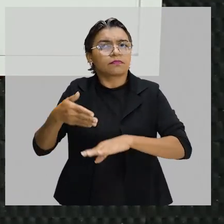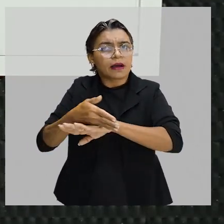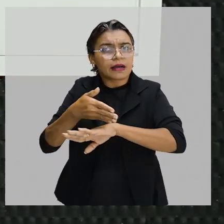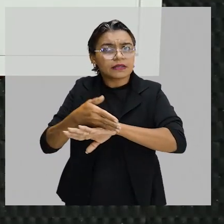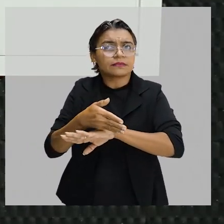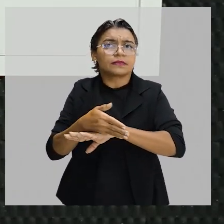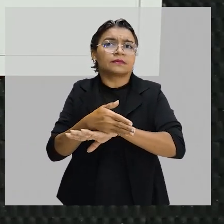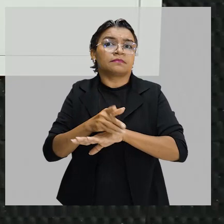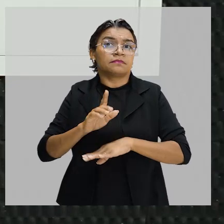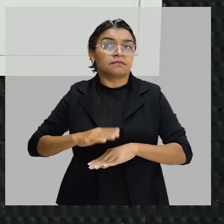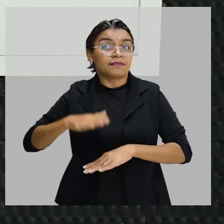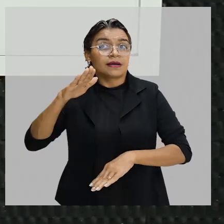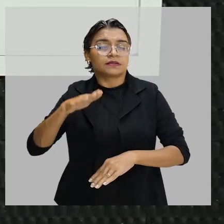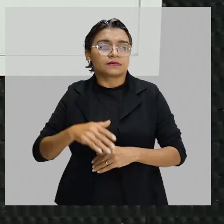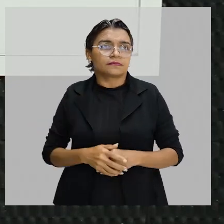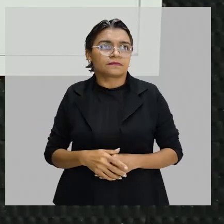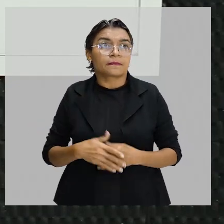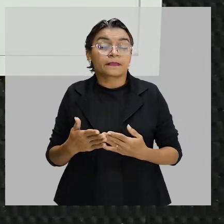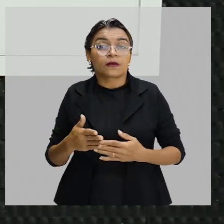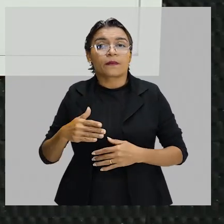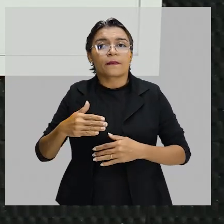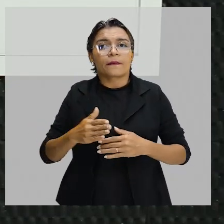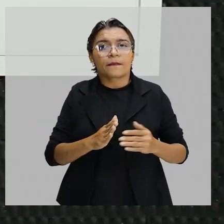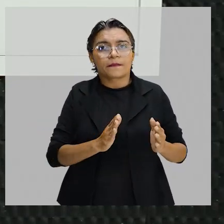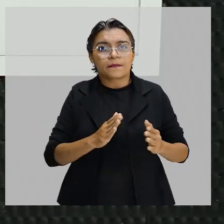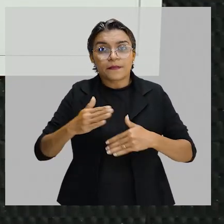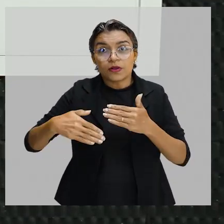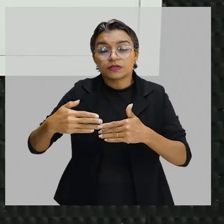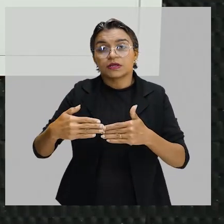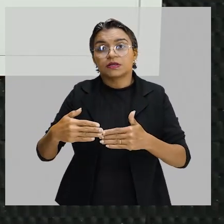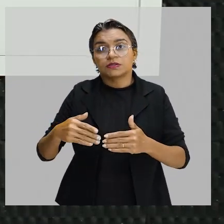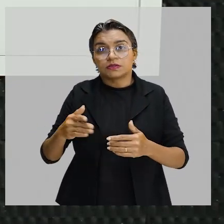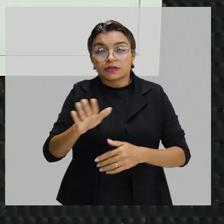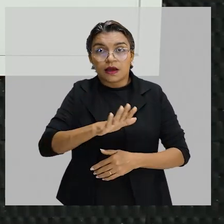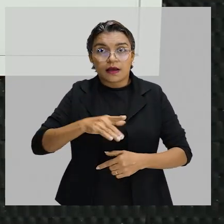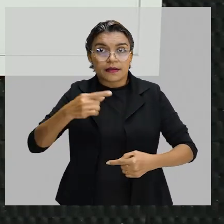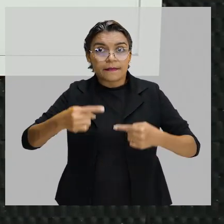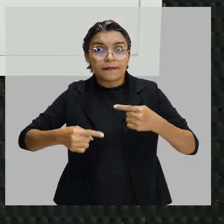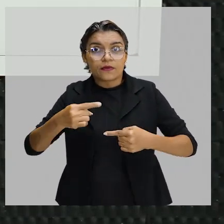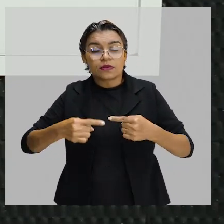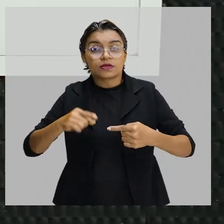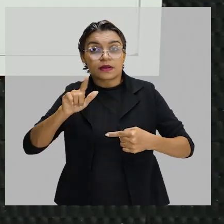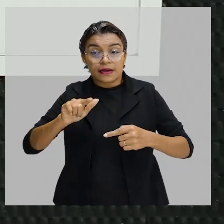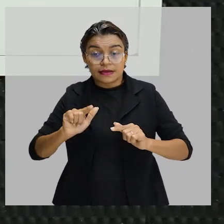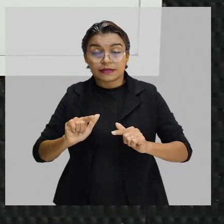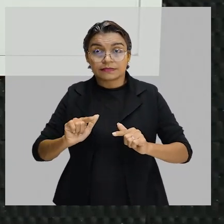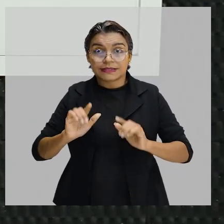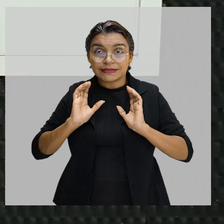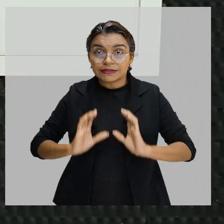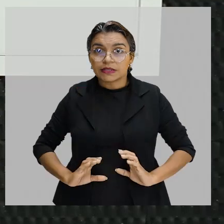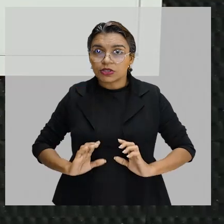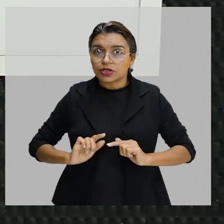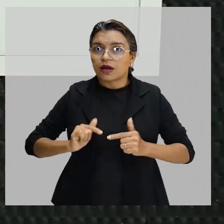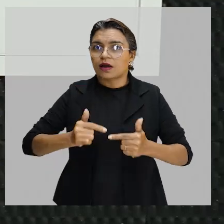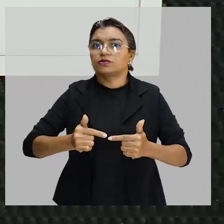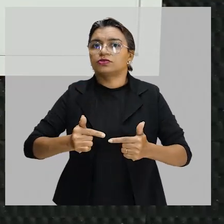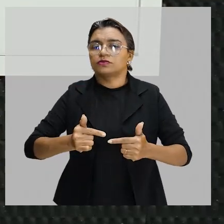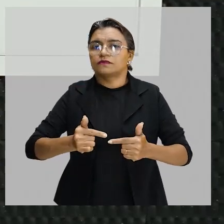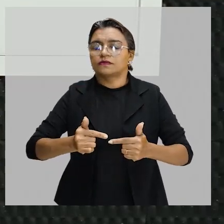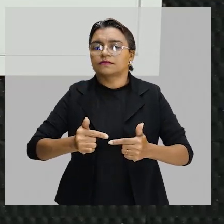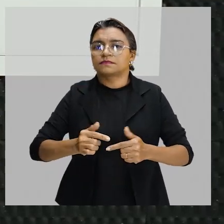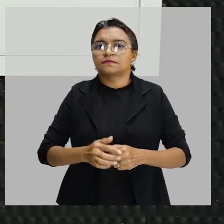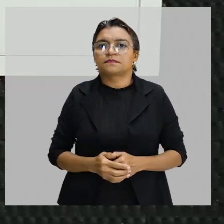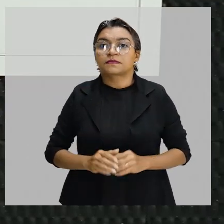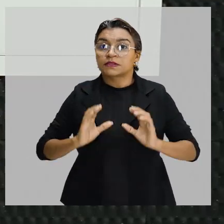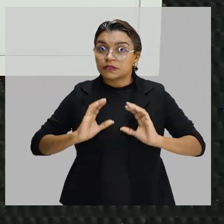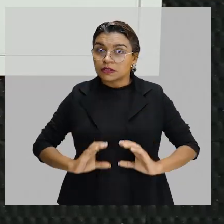autonomia política, obviamente, nós vamos puxar dessa cidadania ativa, ok? É a partir da